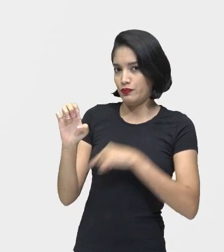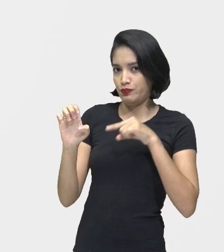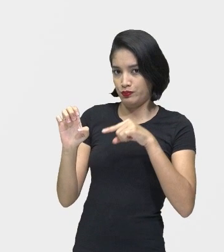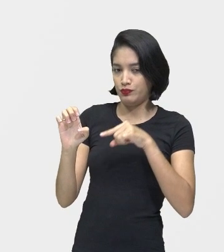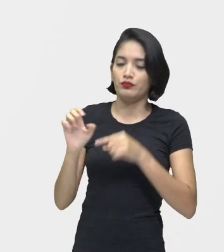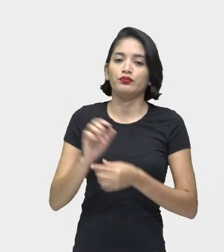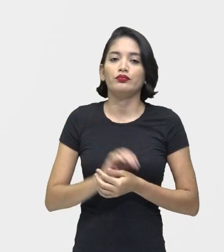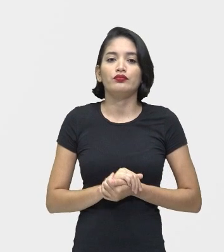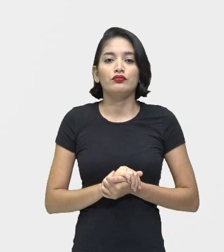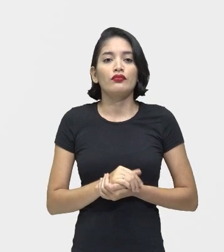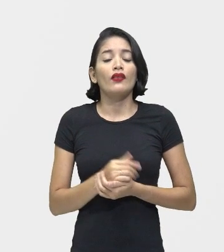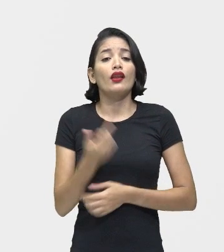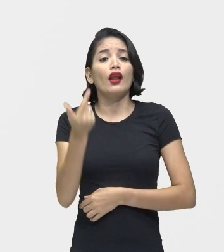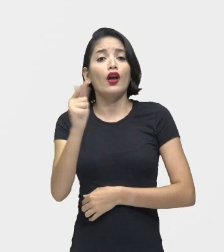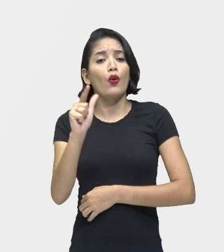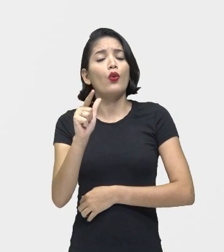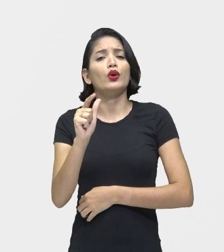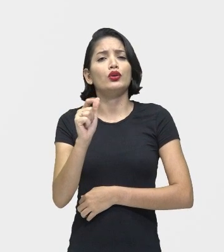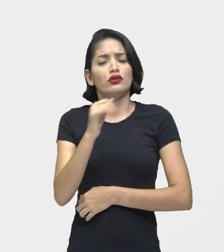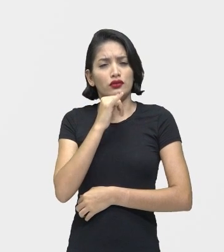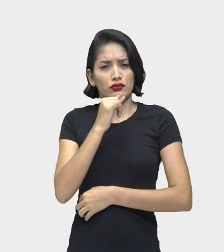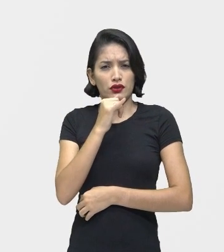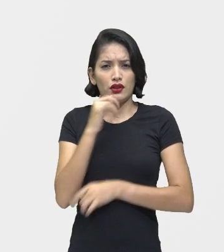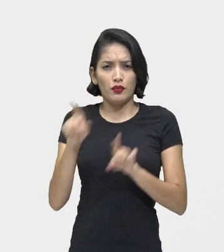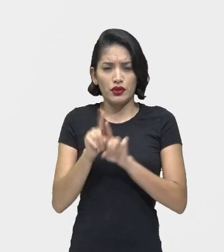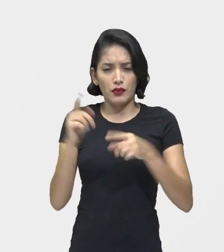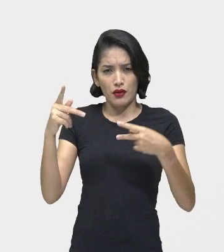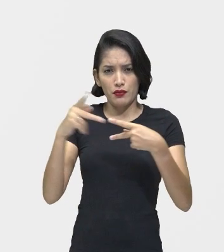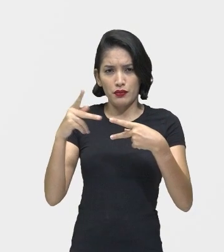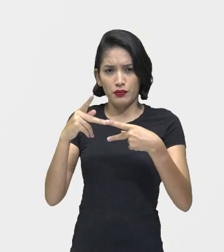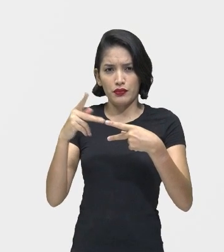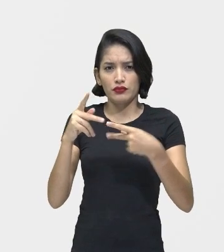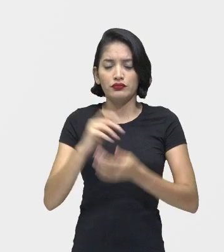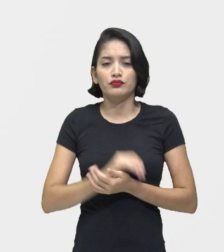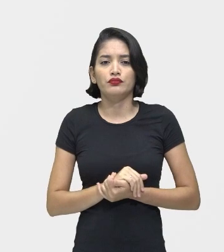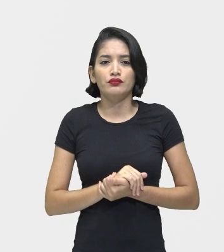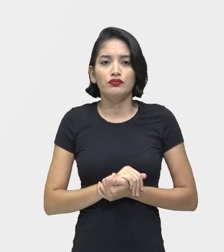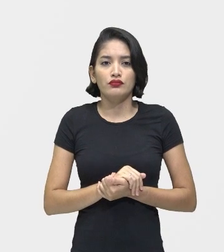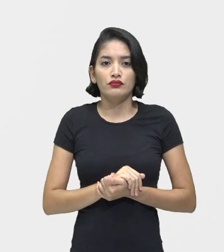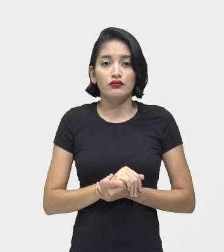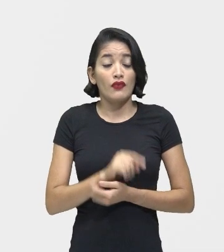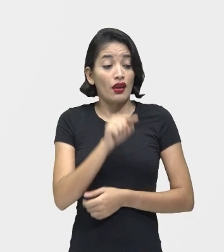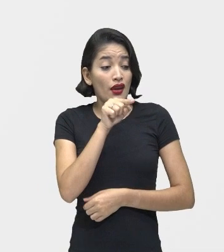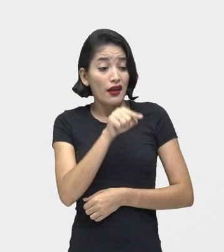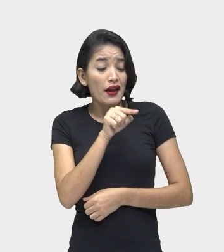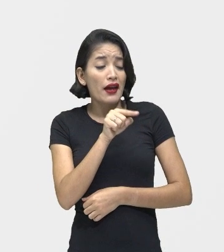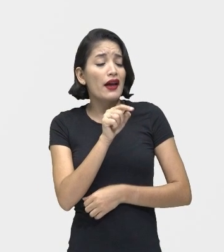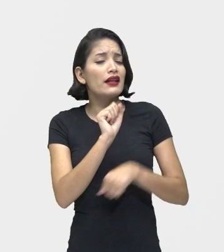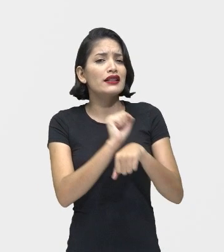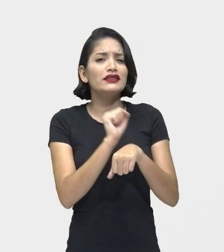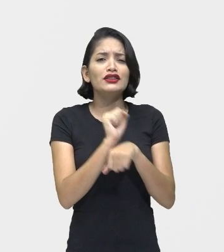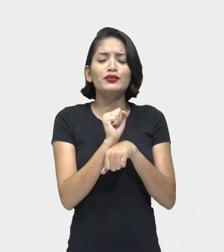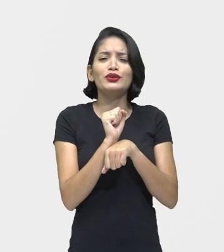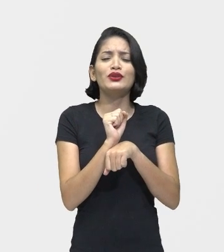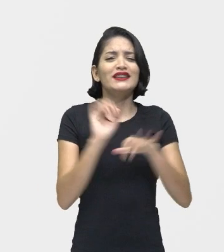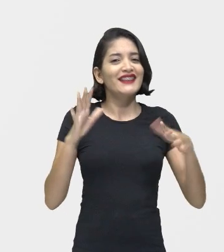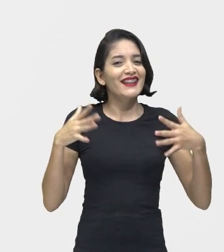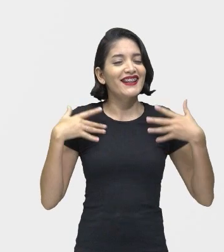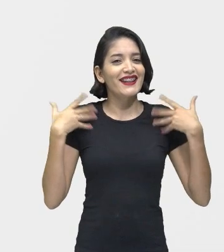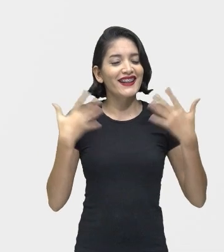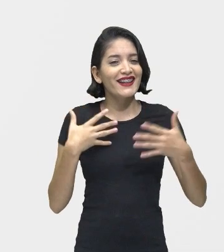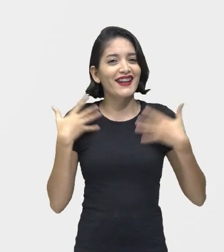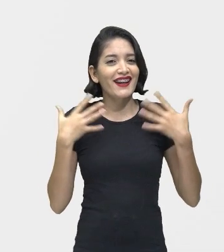nós temos outros exemplos, né, da preposição. Ela esperou com entusiasmo aquele